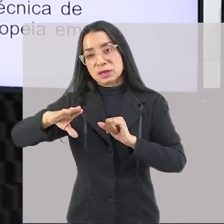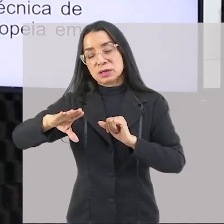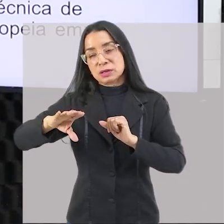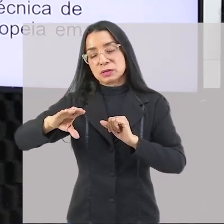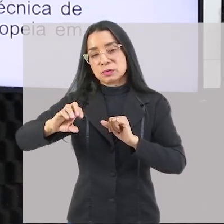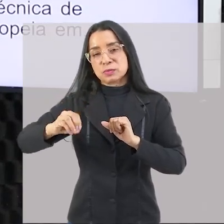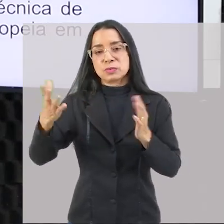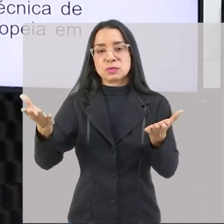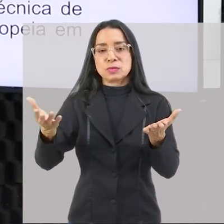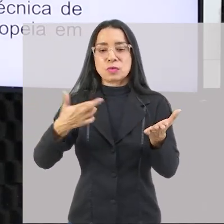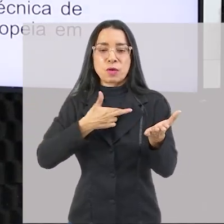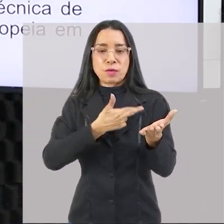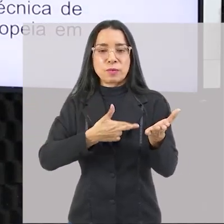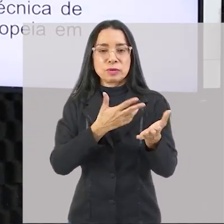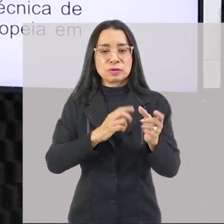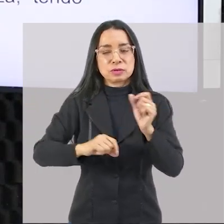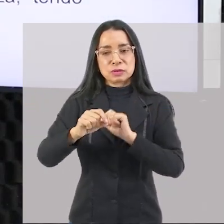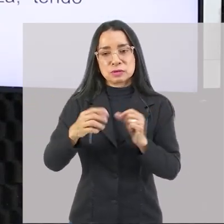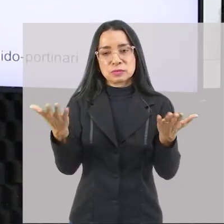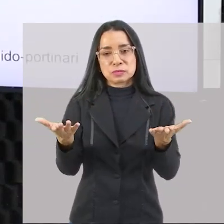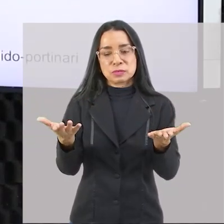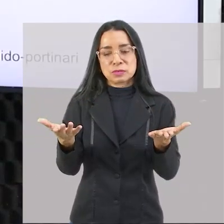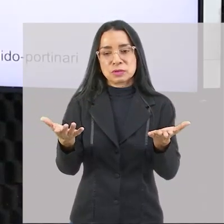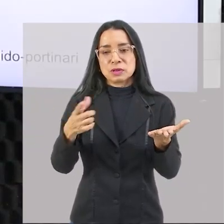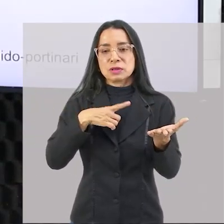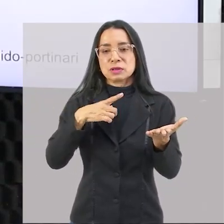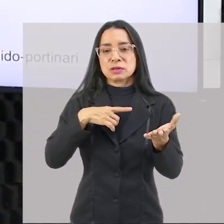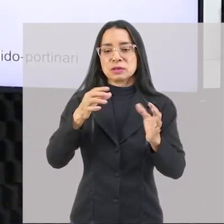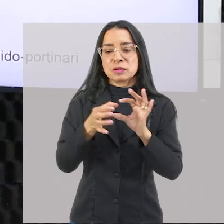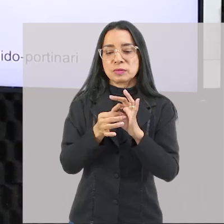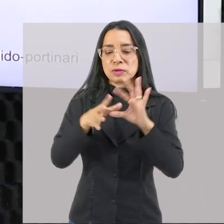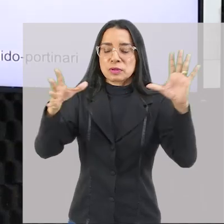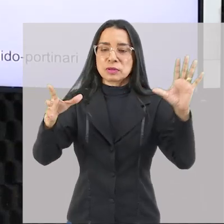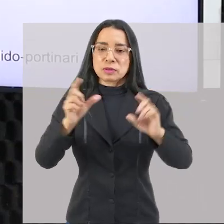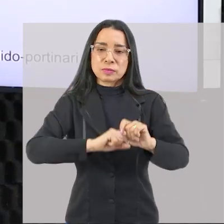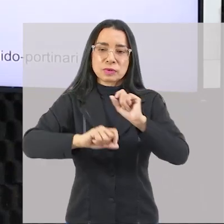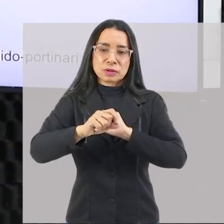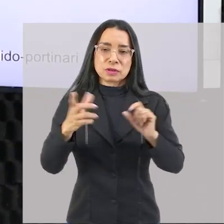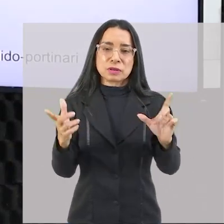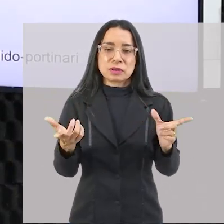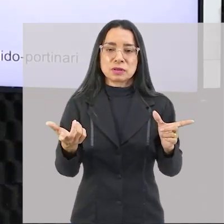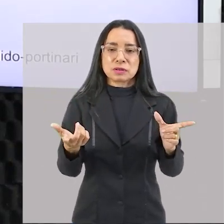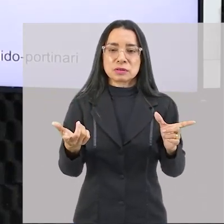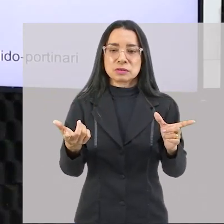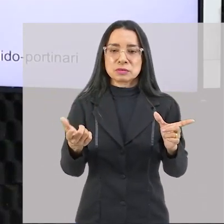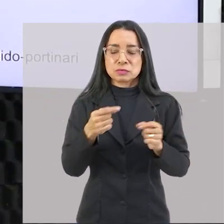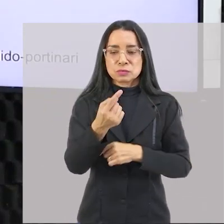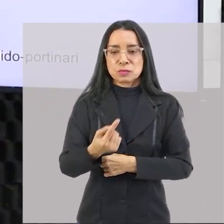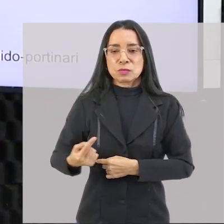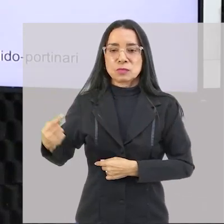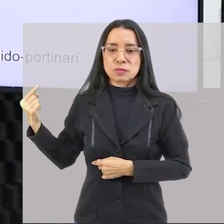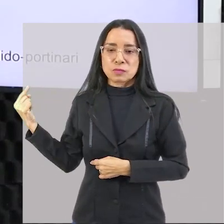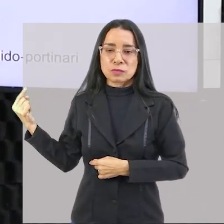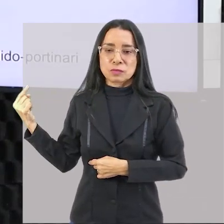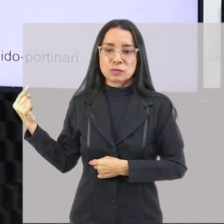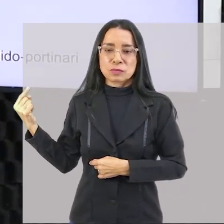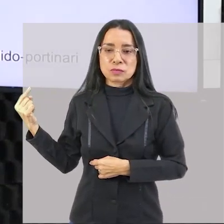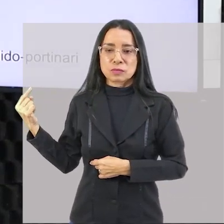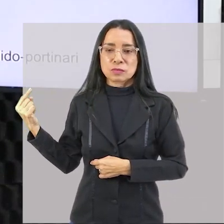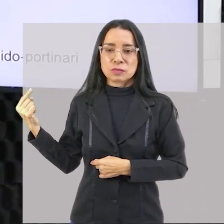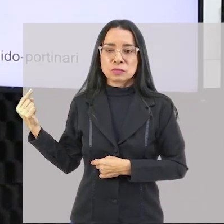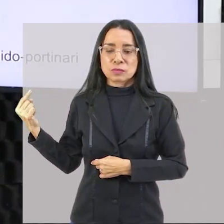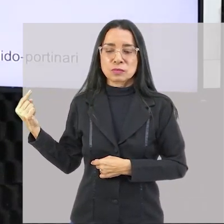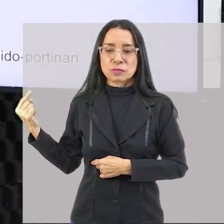ao neoclassicismo. E aqui a gente tem uma liberdade muito grande. Pode ver que o quadro dos meninos brincando,